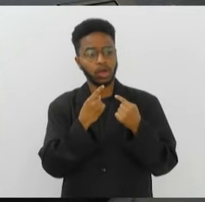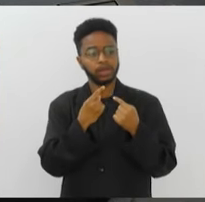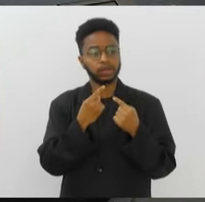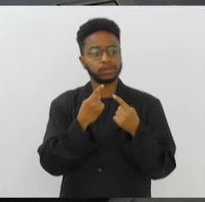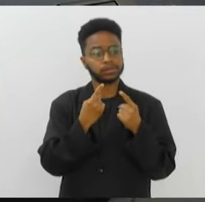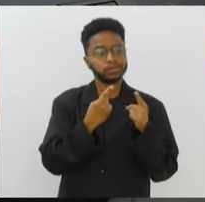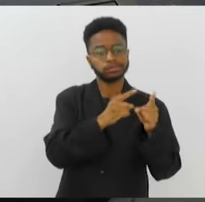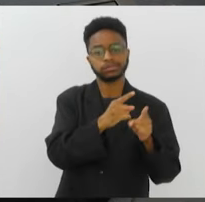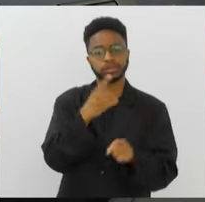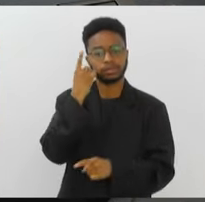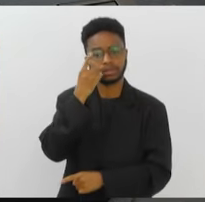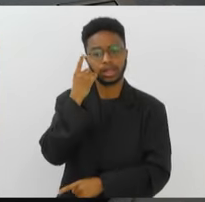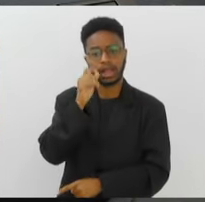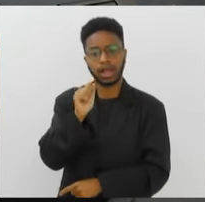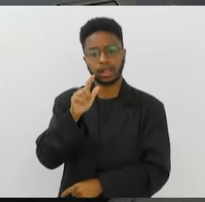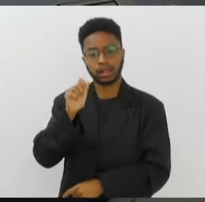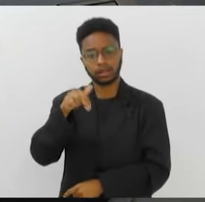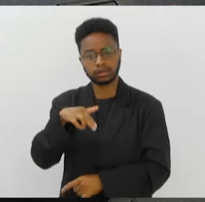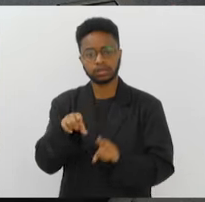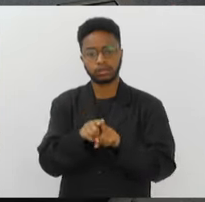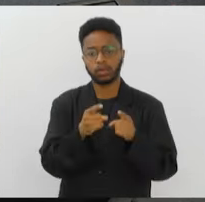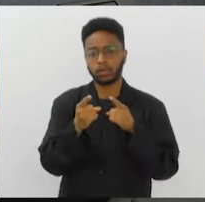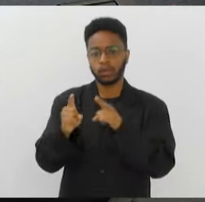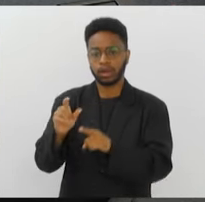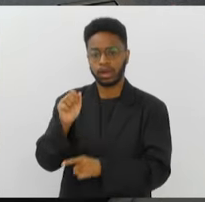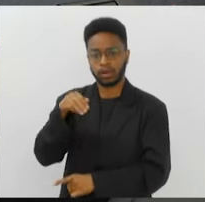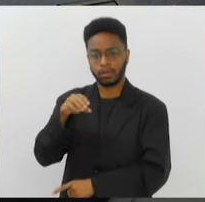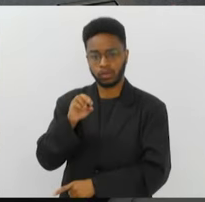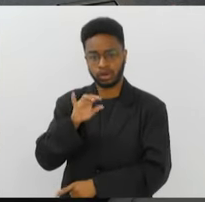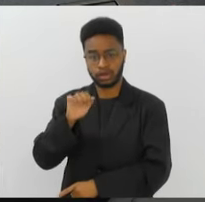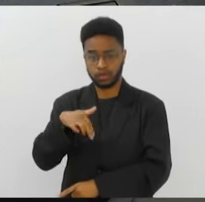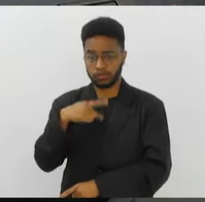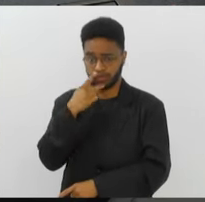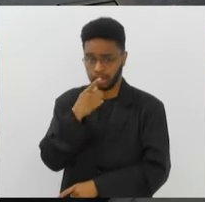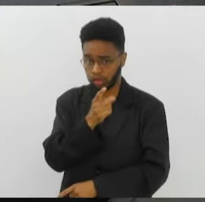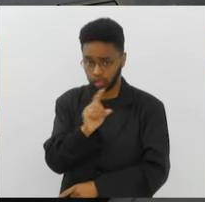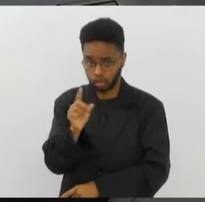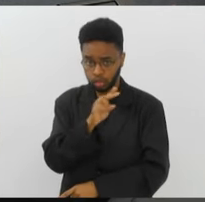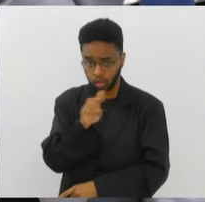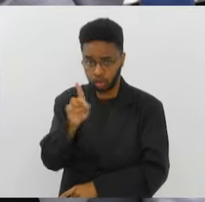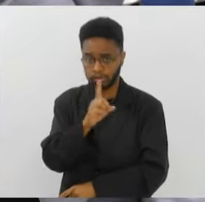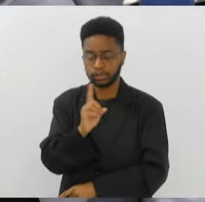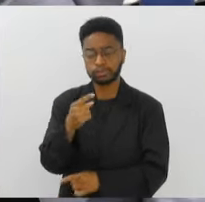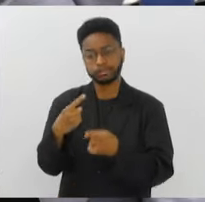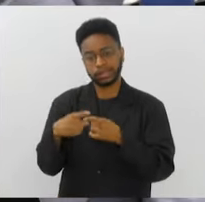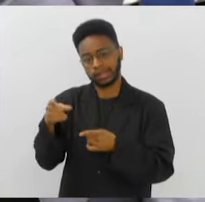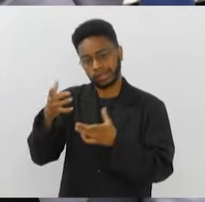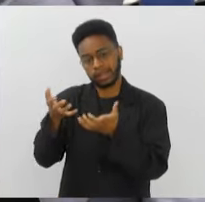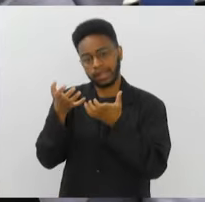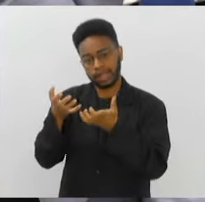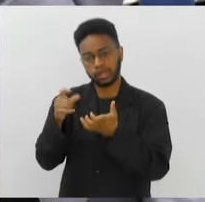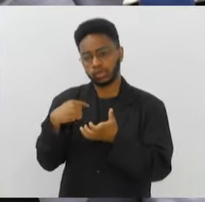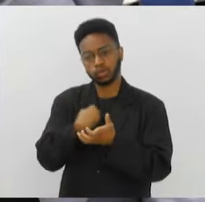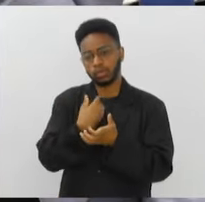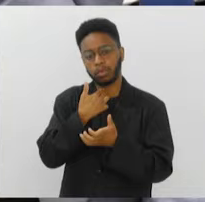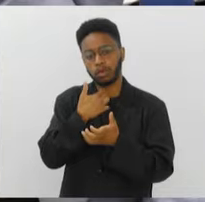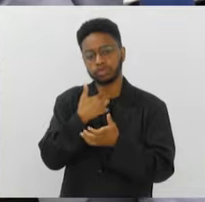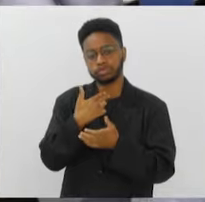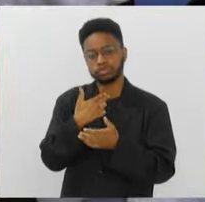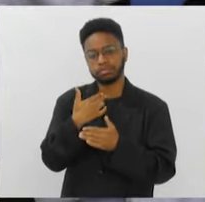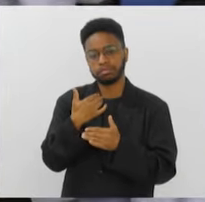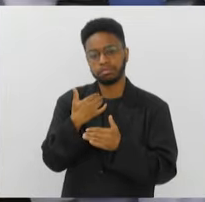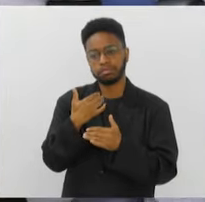Amorim. Eu vou deixar uma resposta aqui para ele, que eu não vou citar o nome dele, que é isso que ele quer. Porque a gente não pode brigar para baixo. Ele é